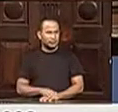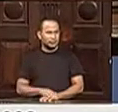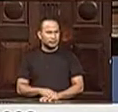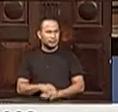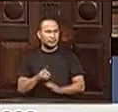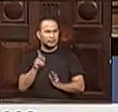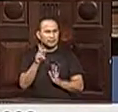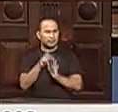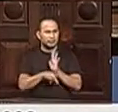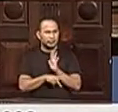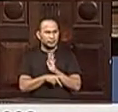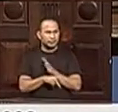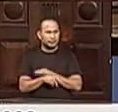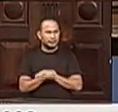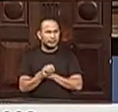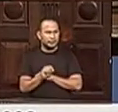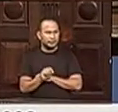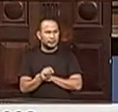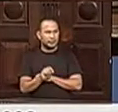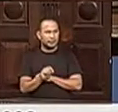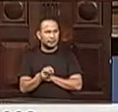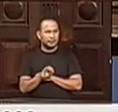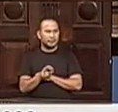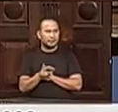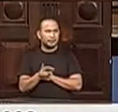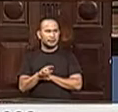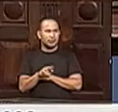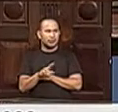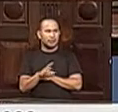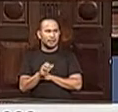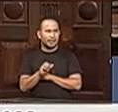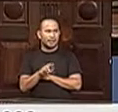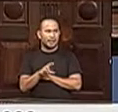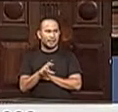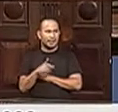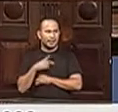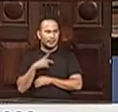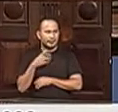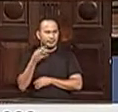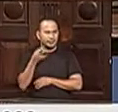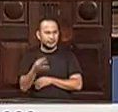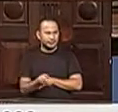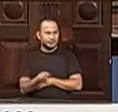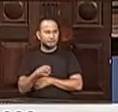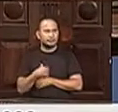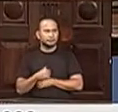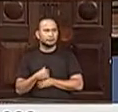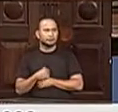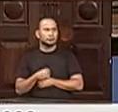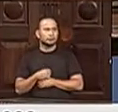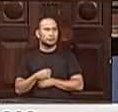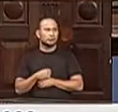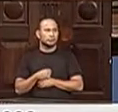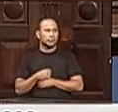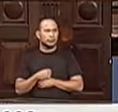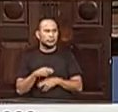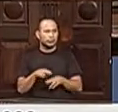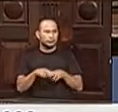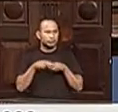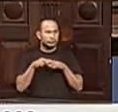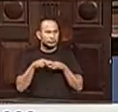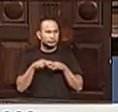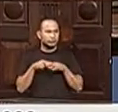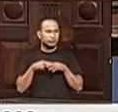Projeto Piabanha de Italcara trouxe com certeza subsídios para